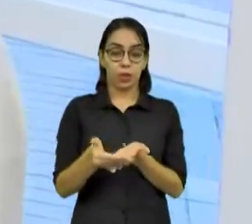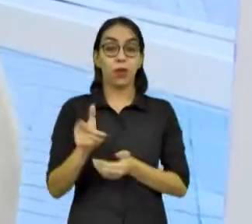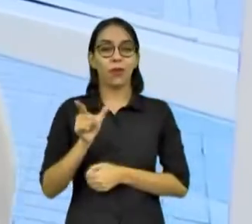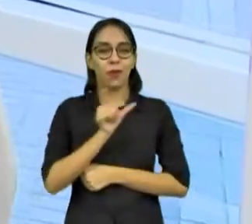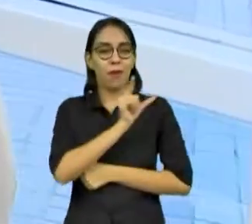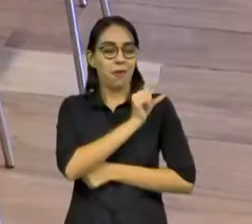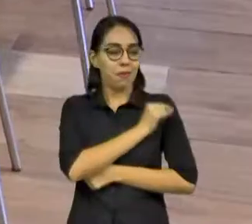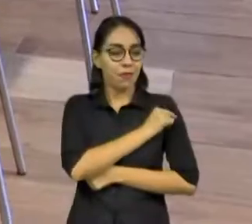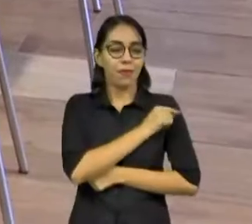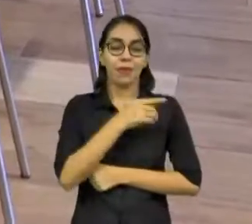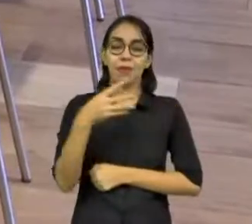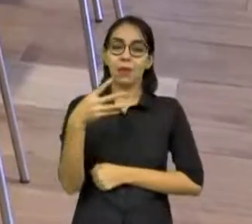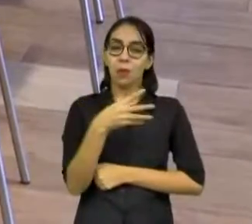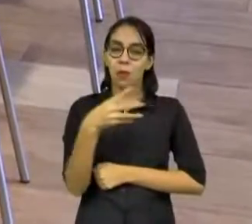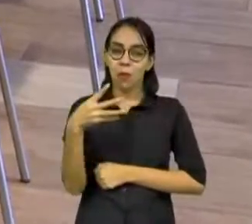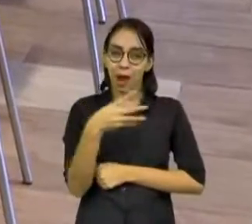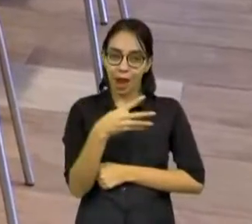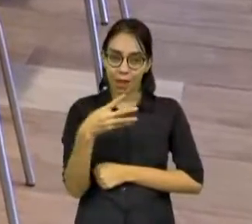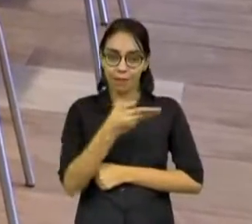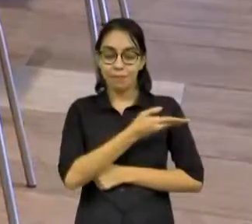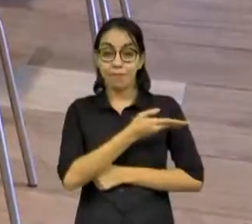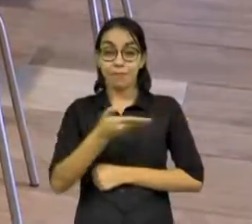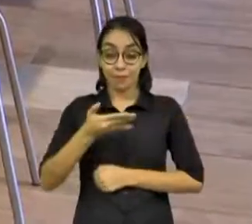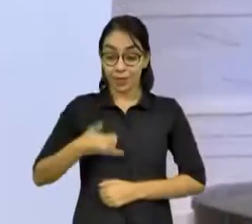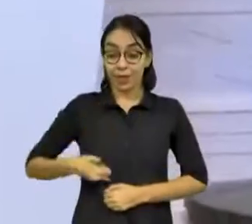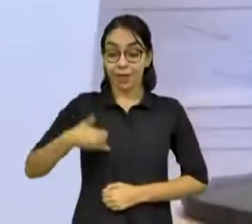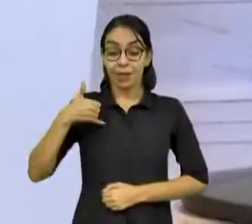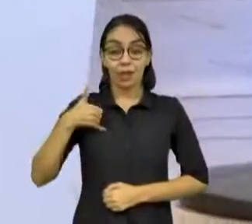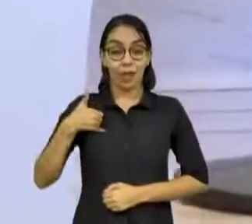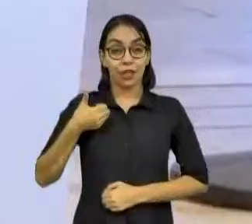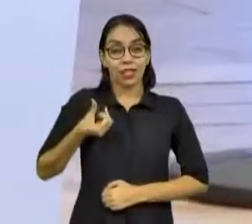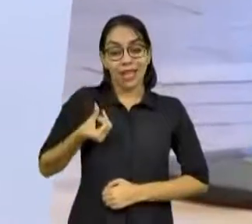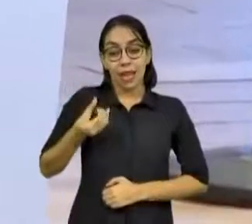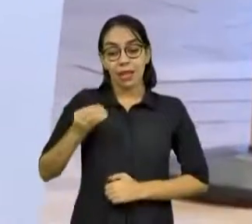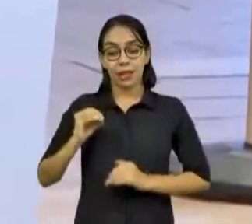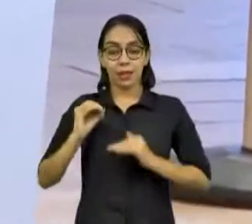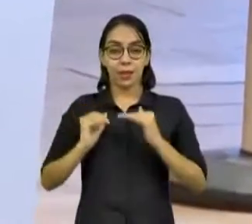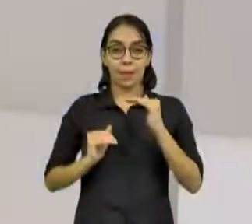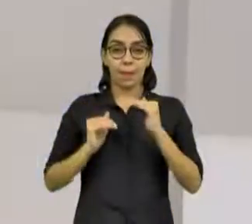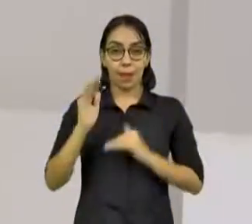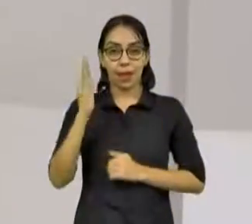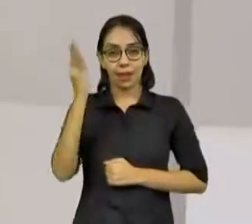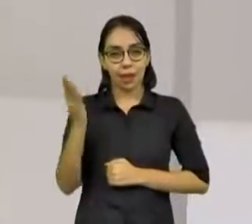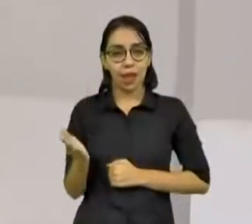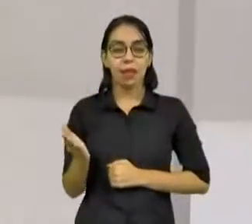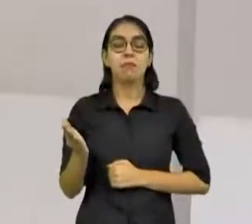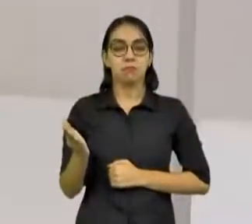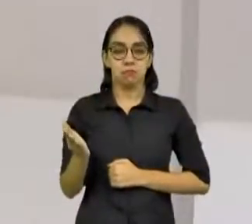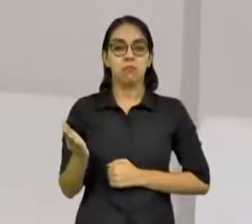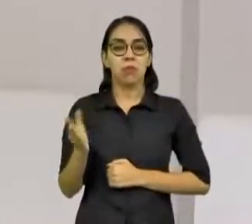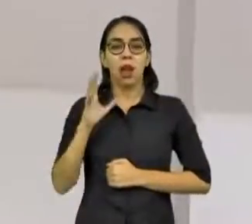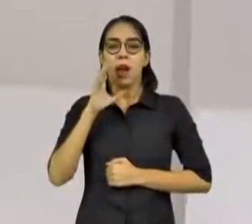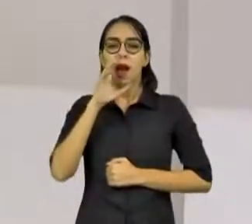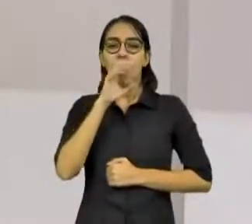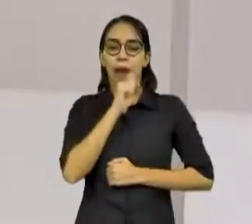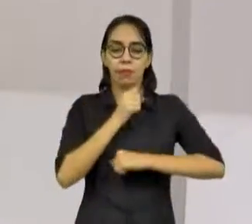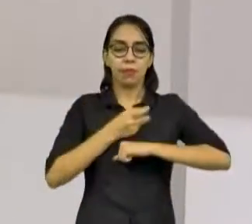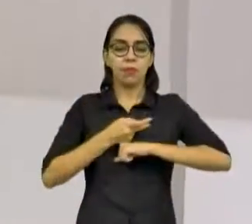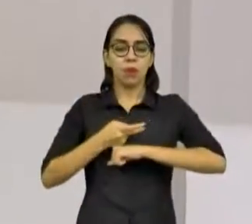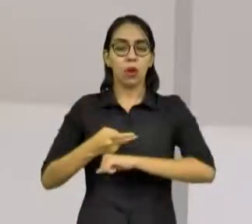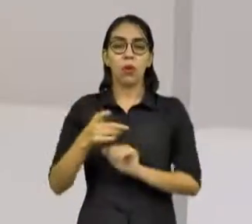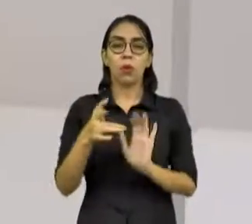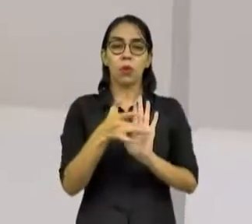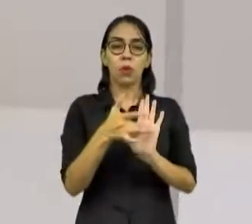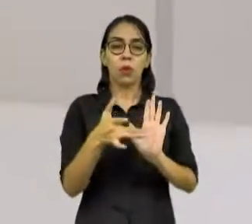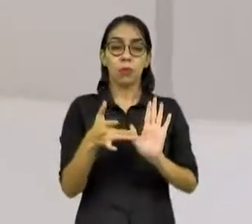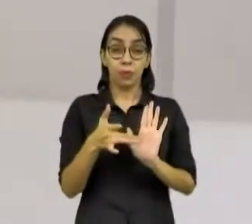dose da vacina para pessoas maiores de 60 anos, Dona Jerusa não perdeu tempo. Procurou um posto de imunização. Ela conta